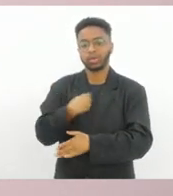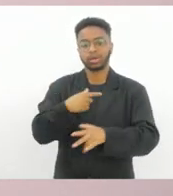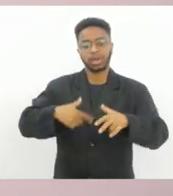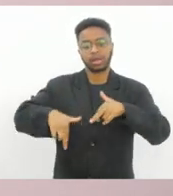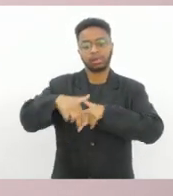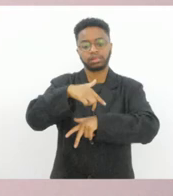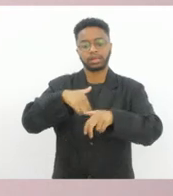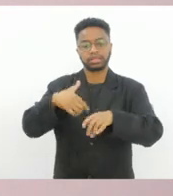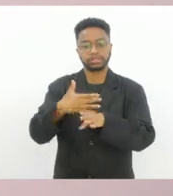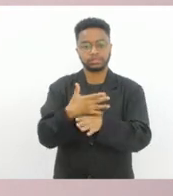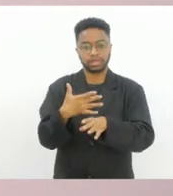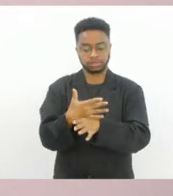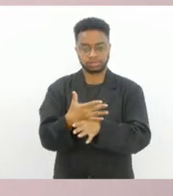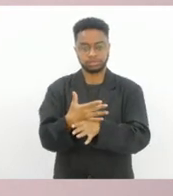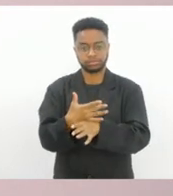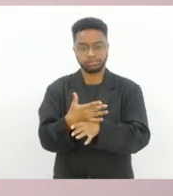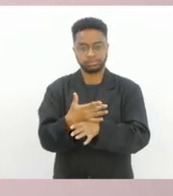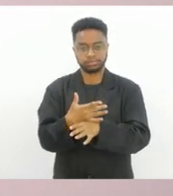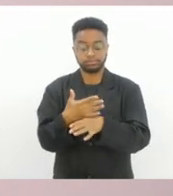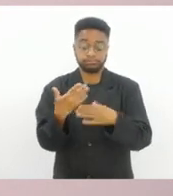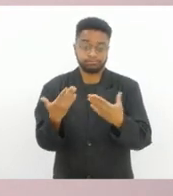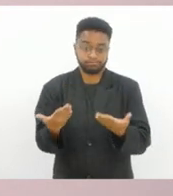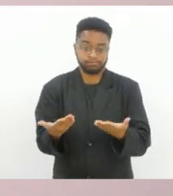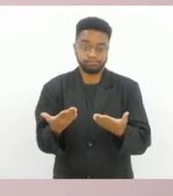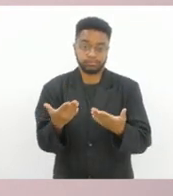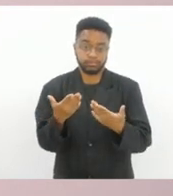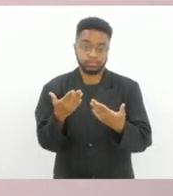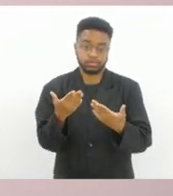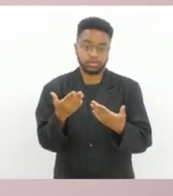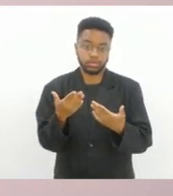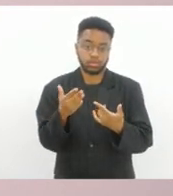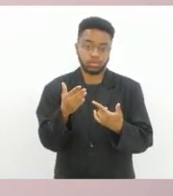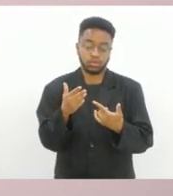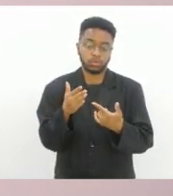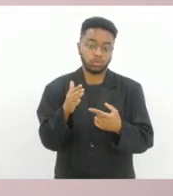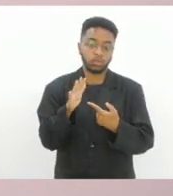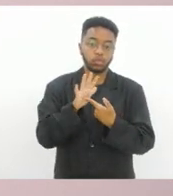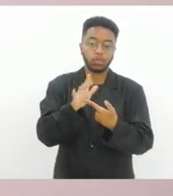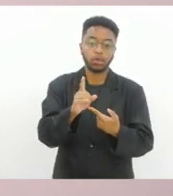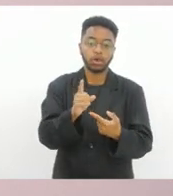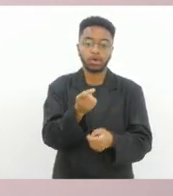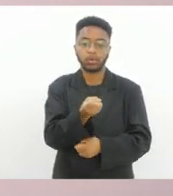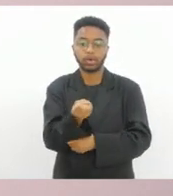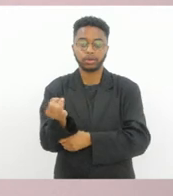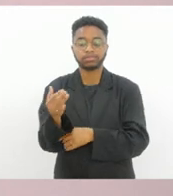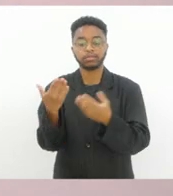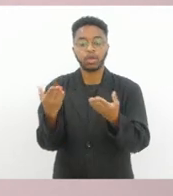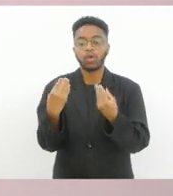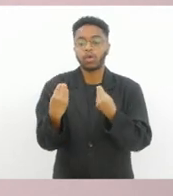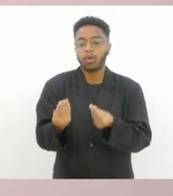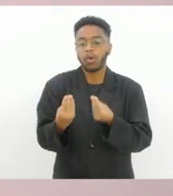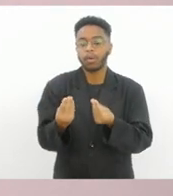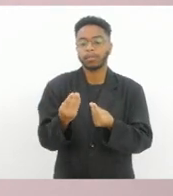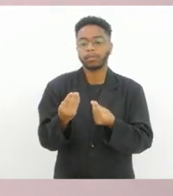que não se demonstra nos números. Então, como é que a gente pode produzir, nessa ideia da